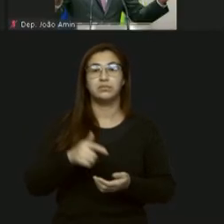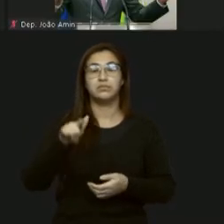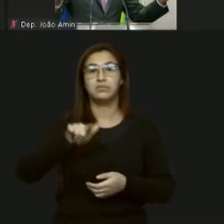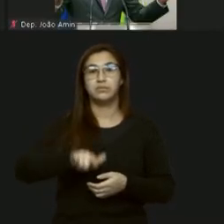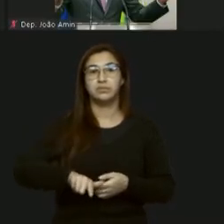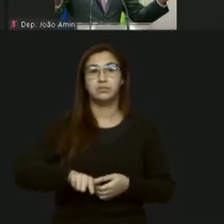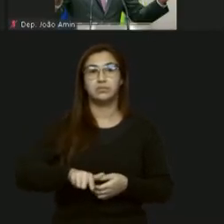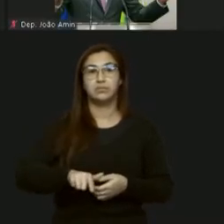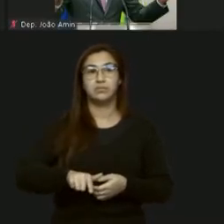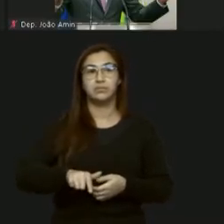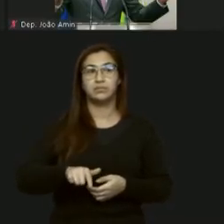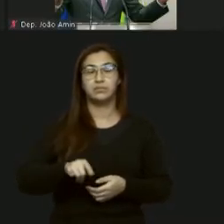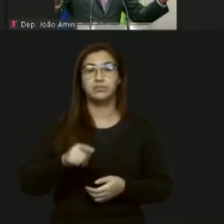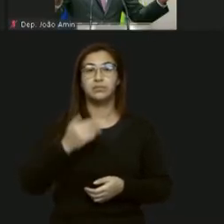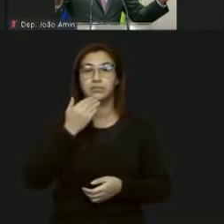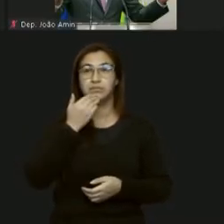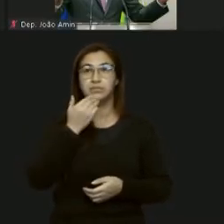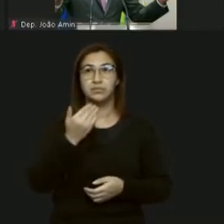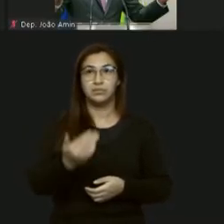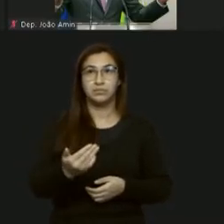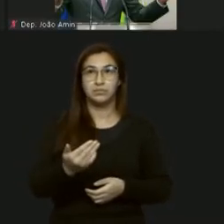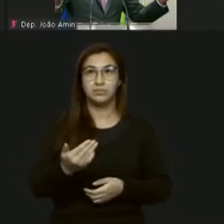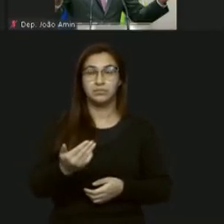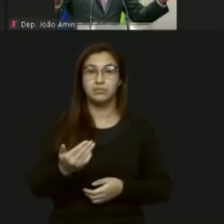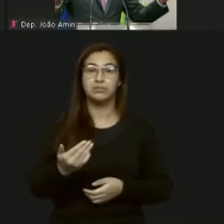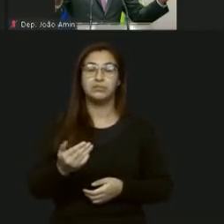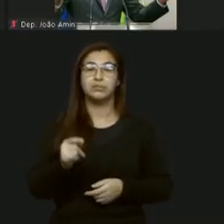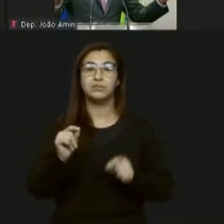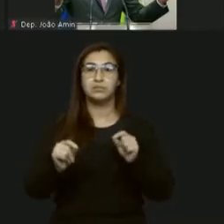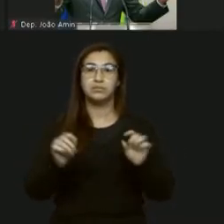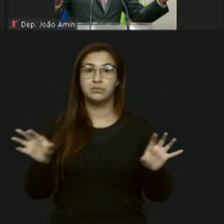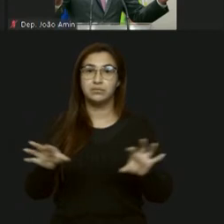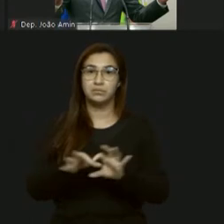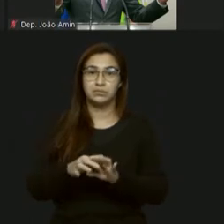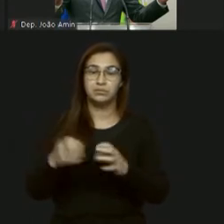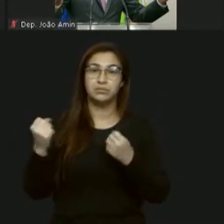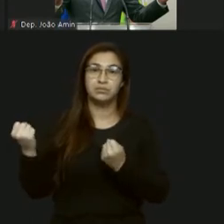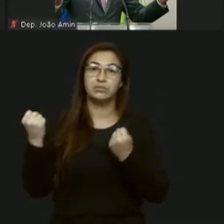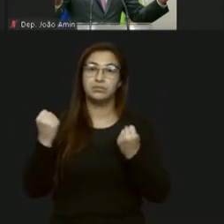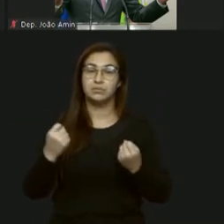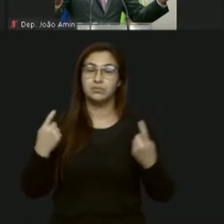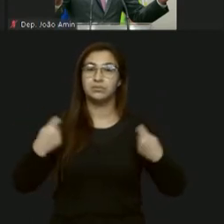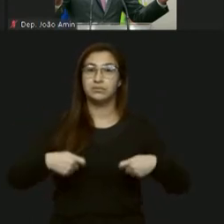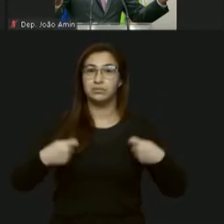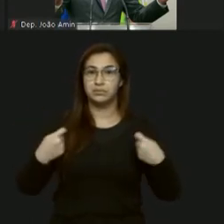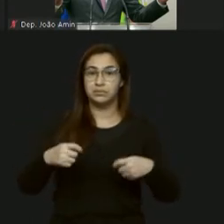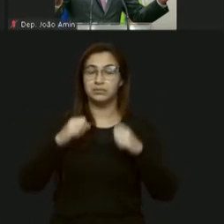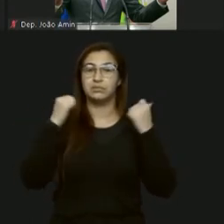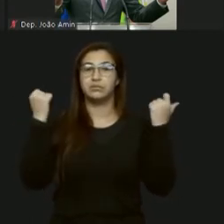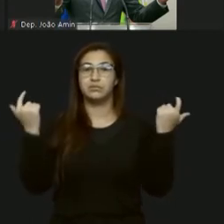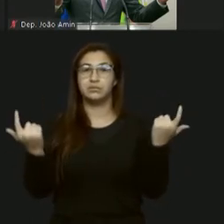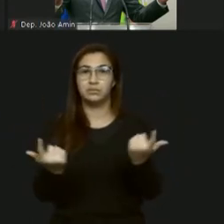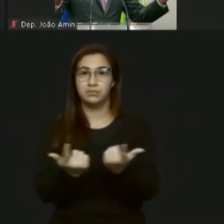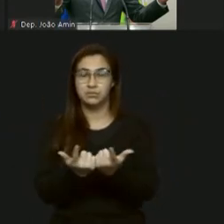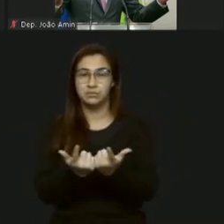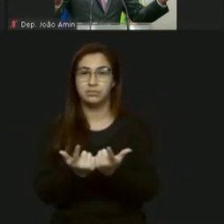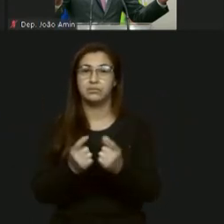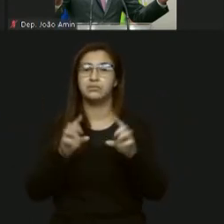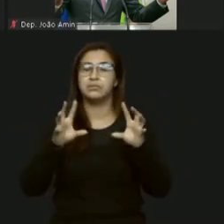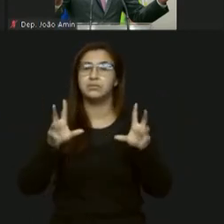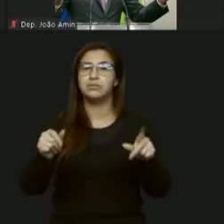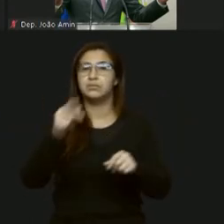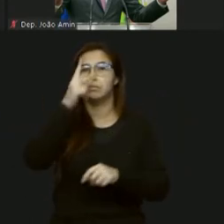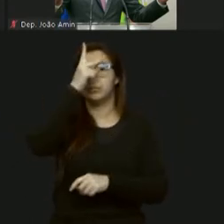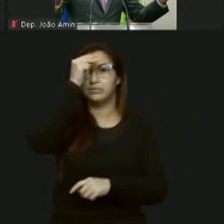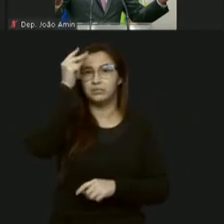é um pedido de união de forças. Nós precisamos realmente, nós, Assembleia Legislativa, mas também todos os prefeitos